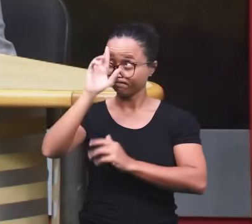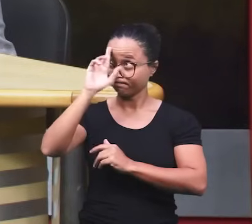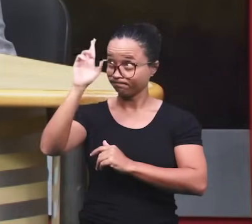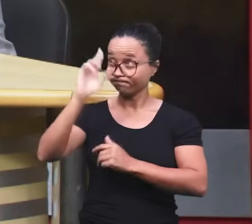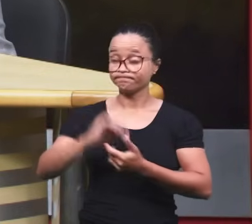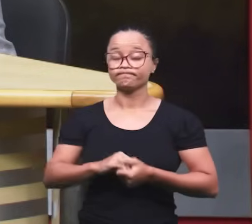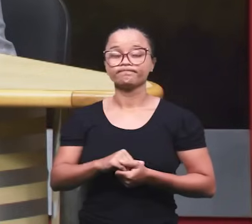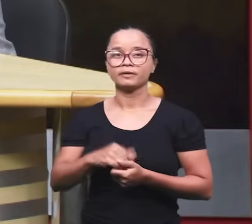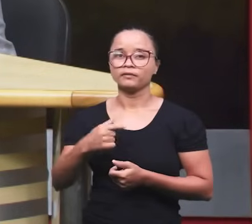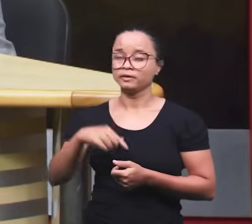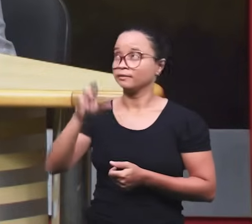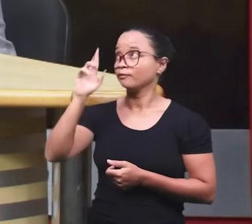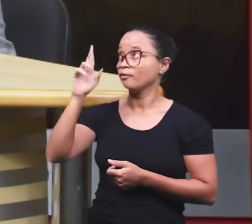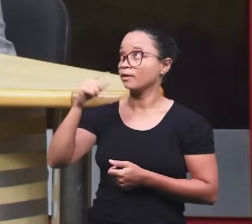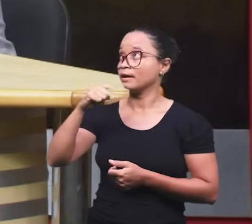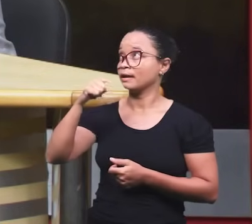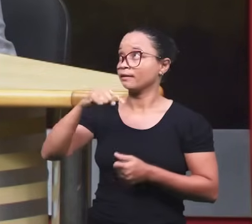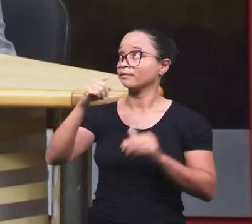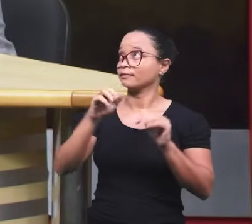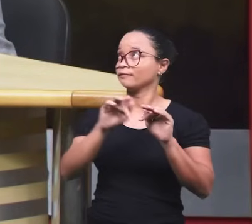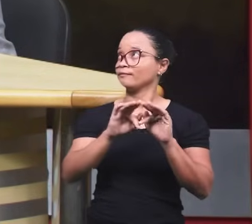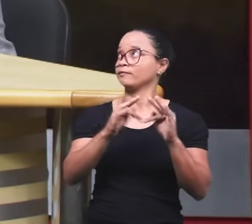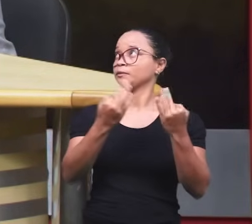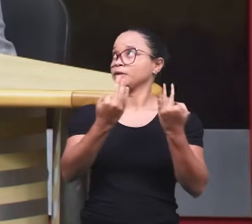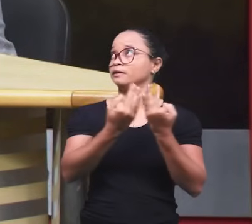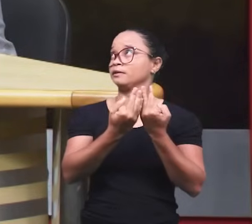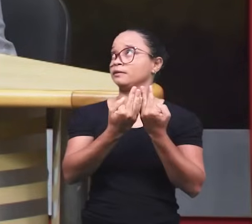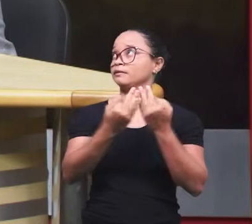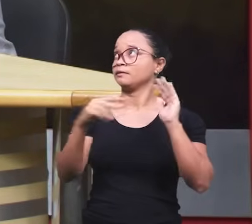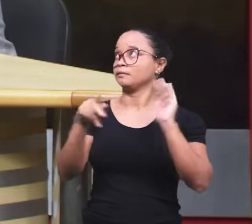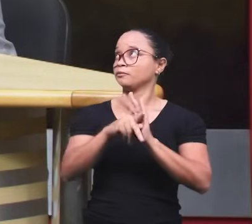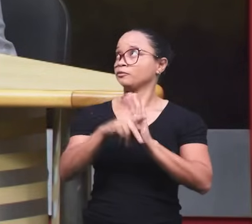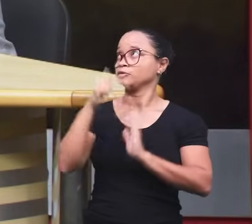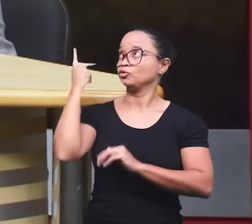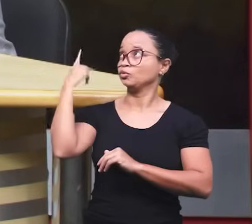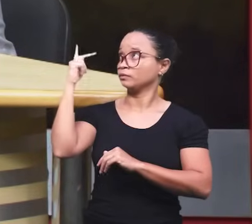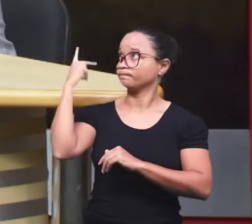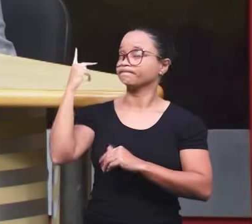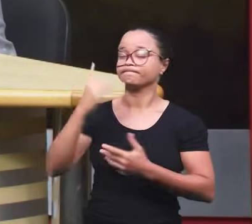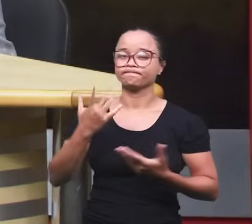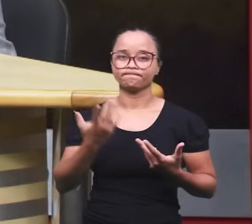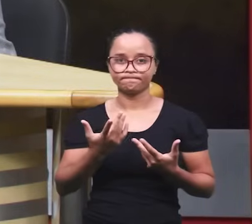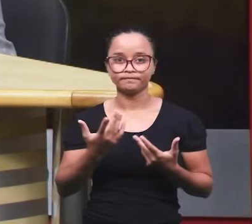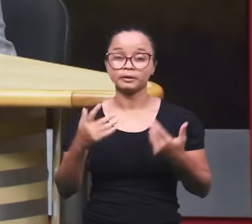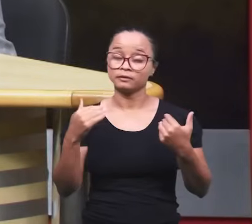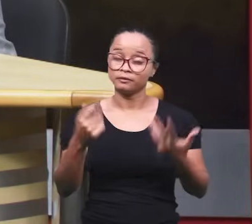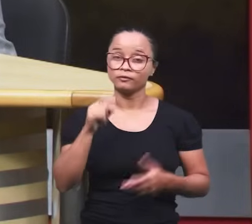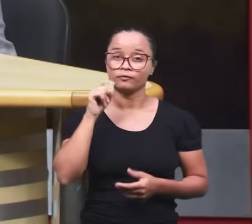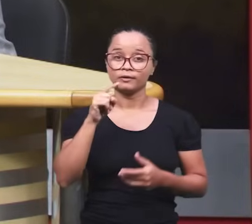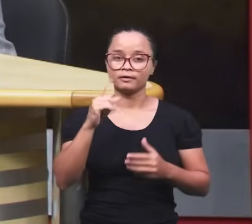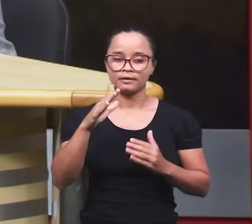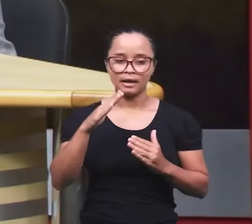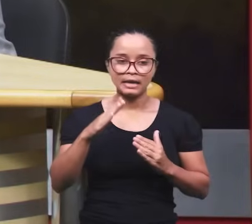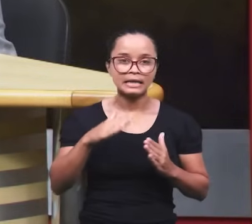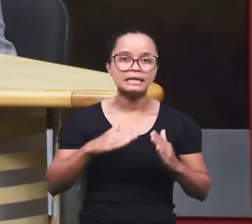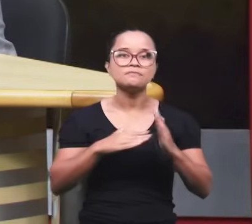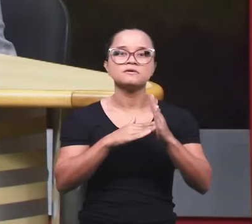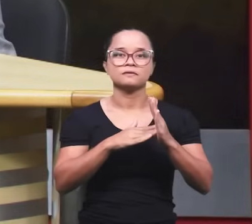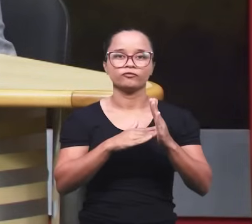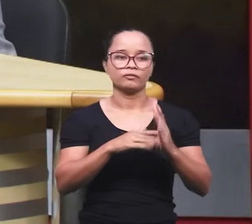oo Senhor eu falar senhor este Lar Te Pertence Então você determina o